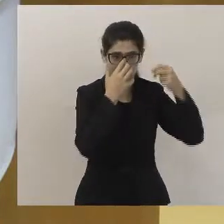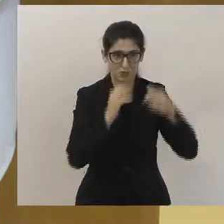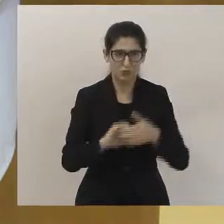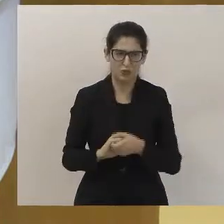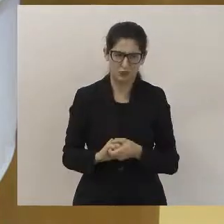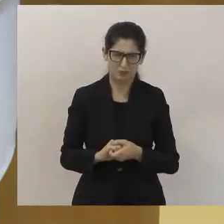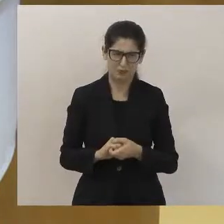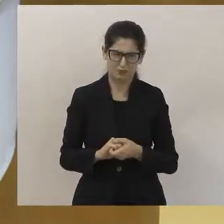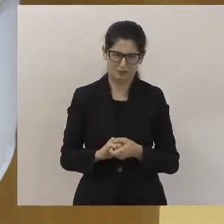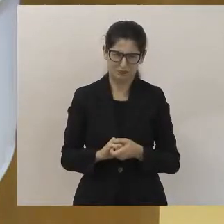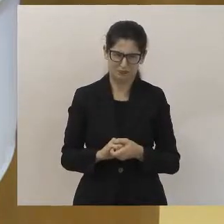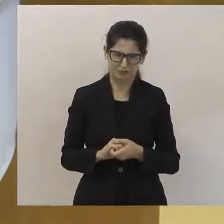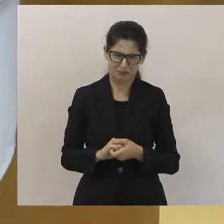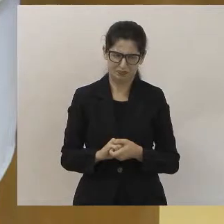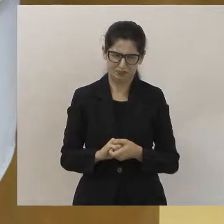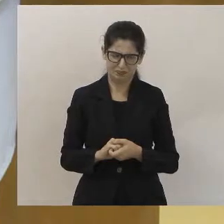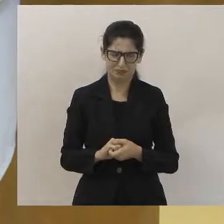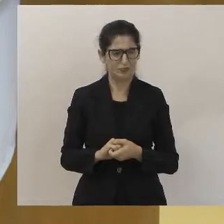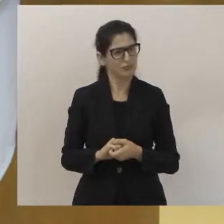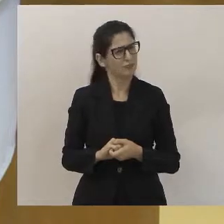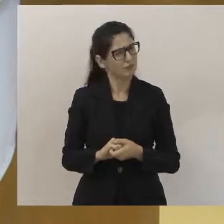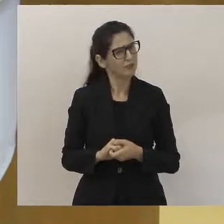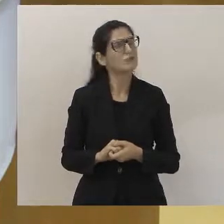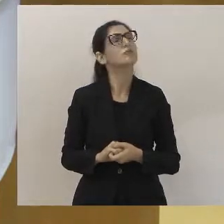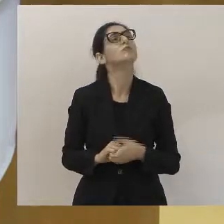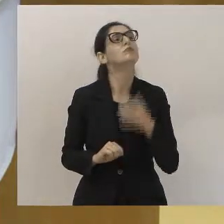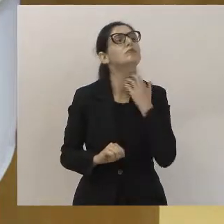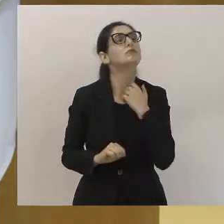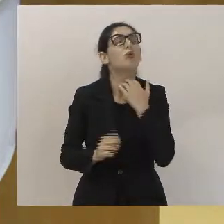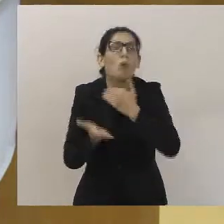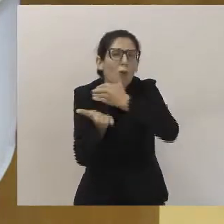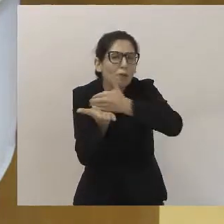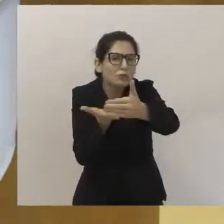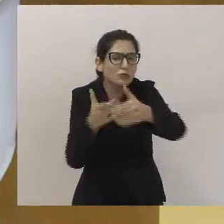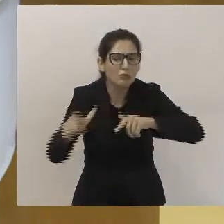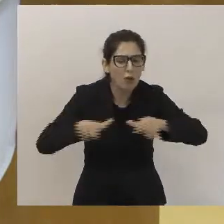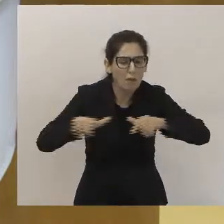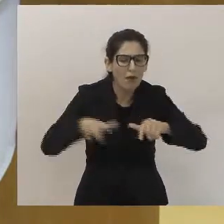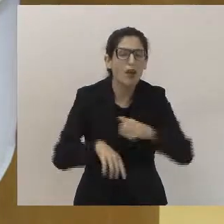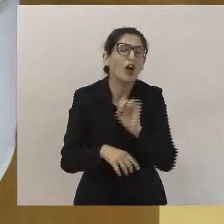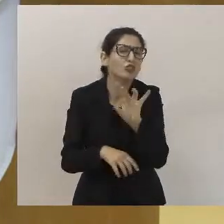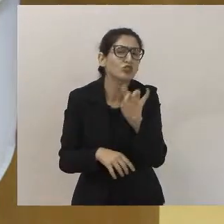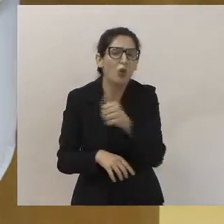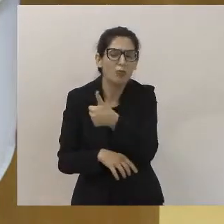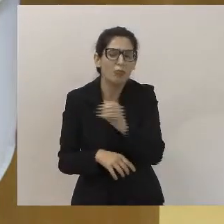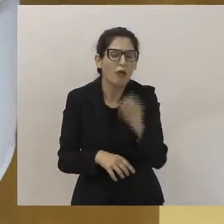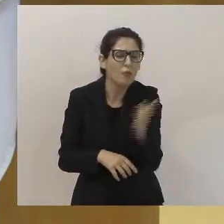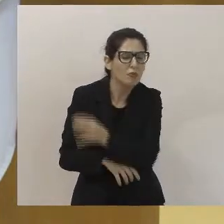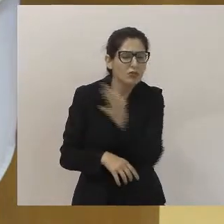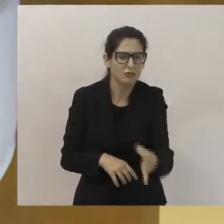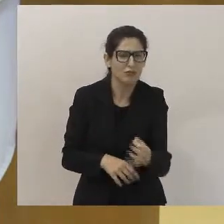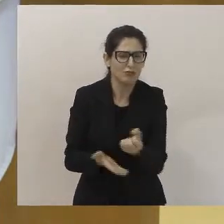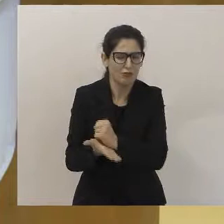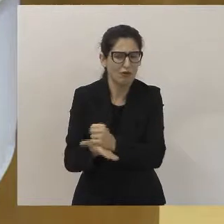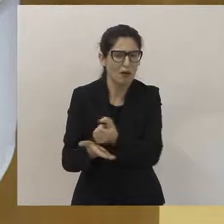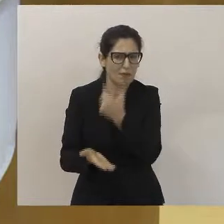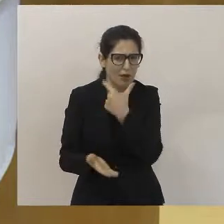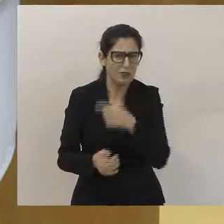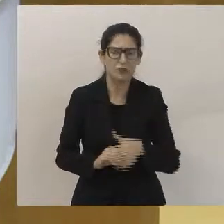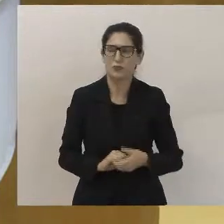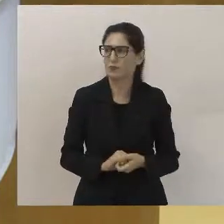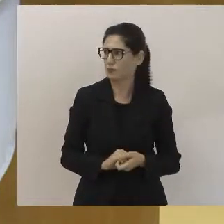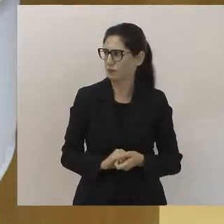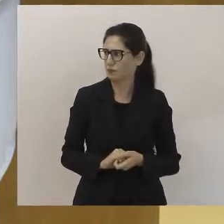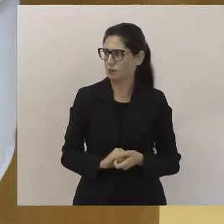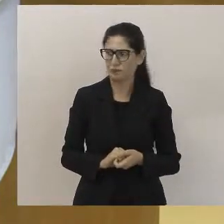dez por cento de de medicamento com apenas 10% hoje nós tenho o